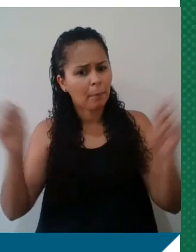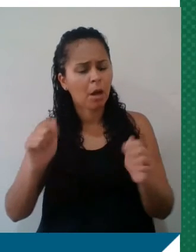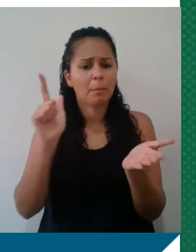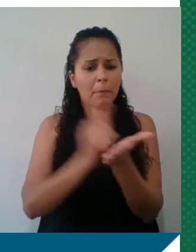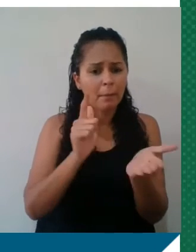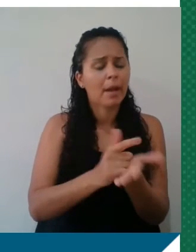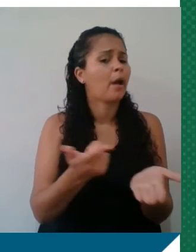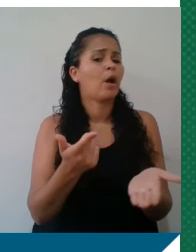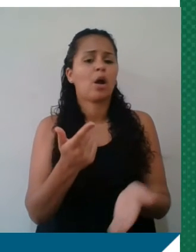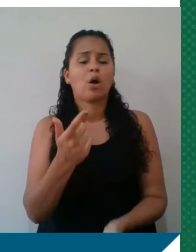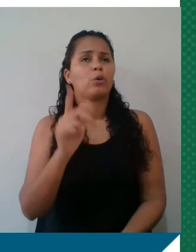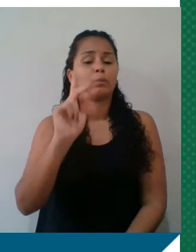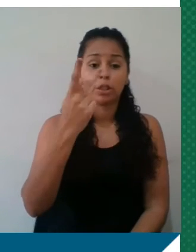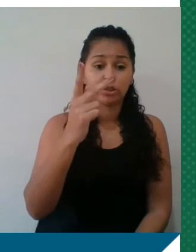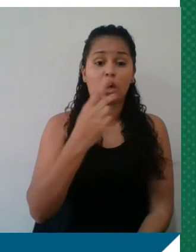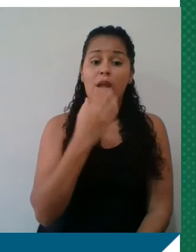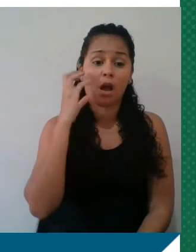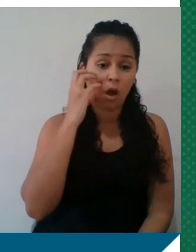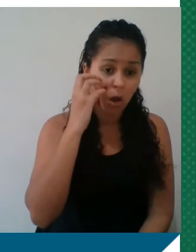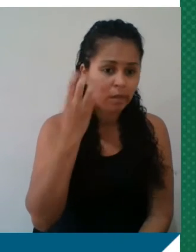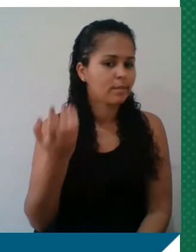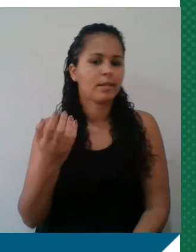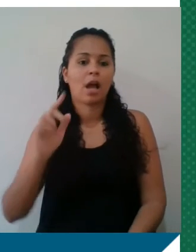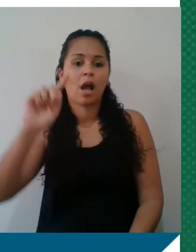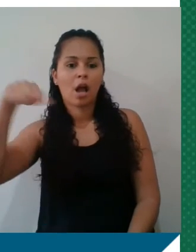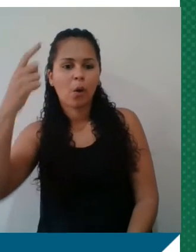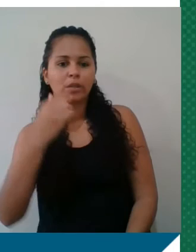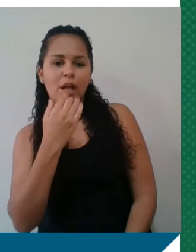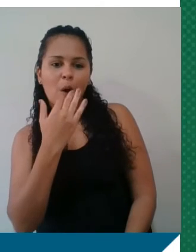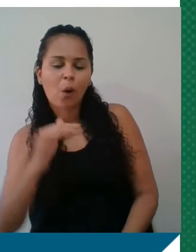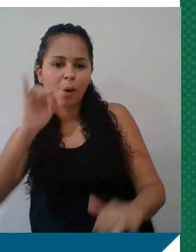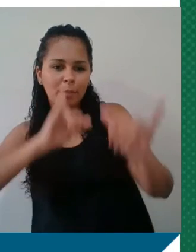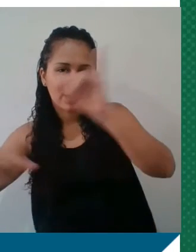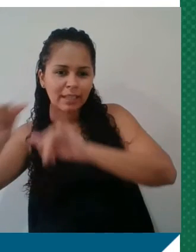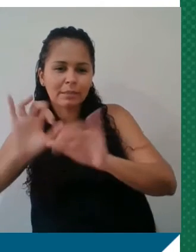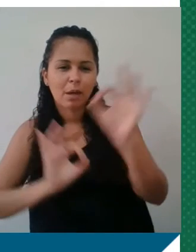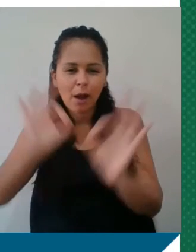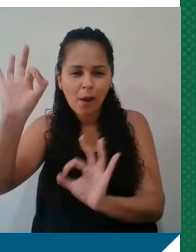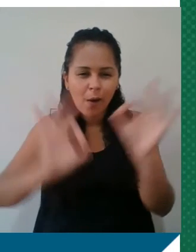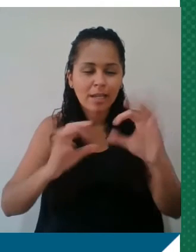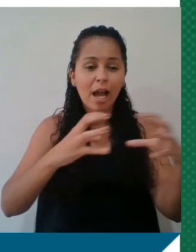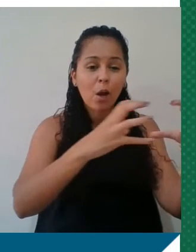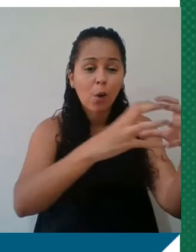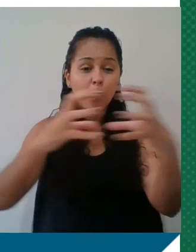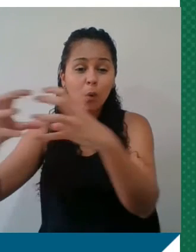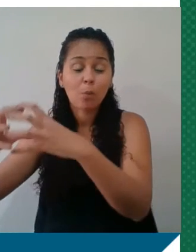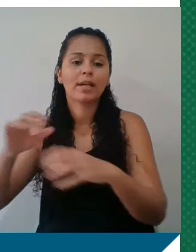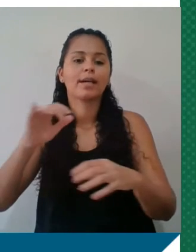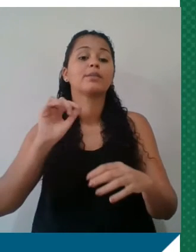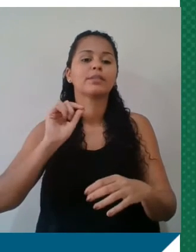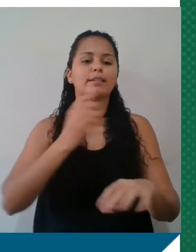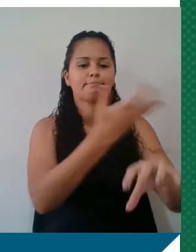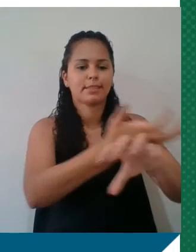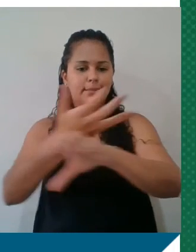ofício rosa para história, um papel ofício azul para química, né? Então, isso também vai ajudar em separar em grupos de disciplina. Uma outra